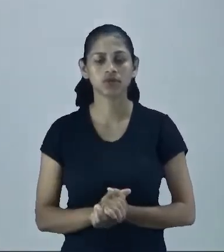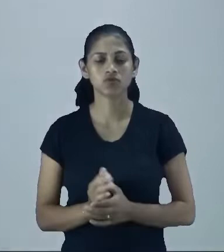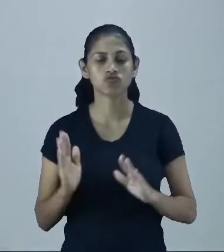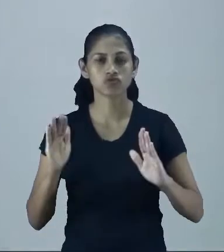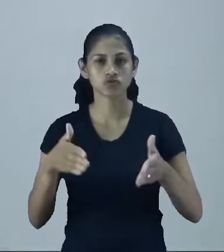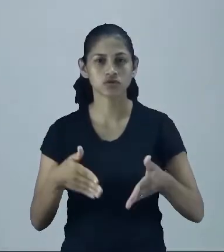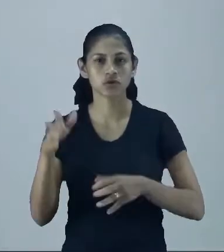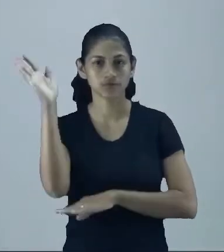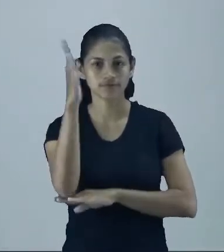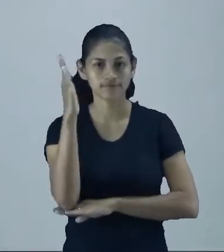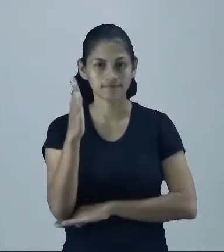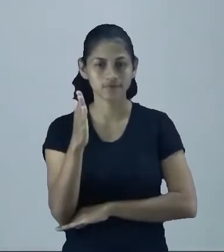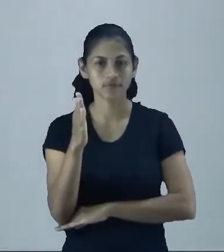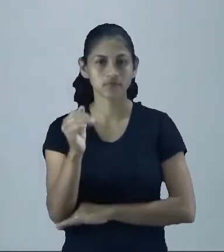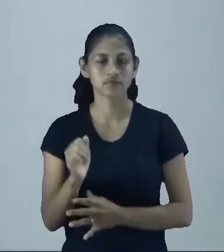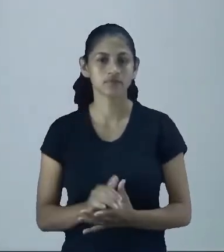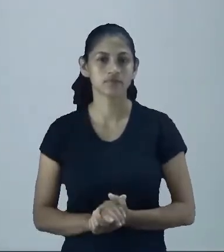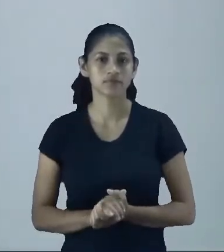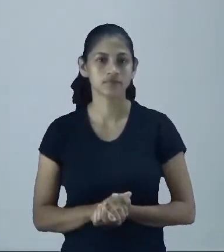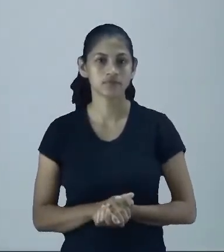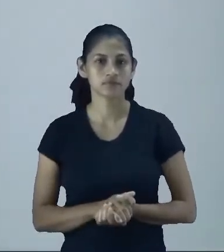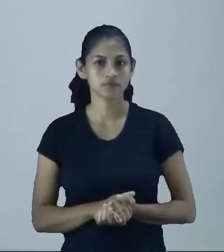aqui,